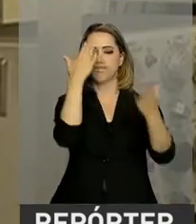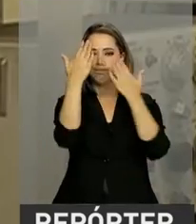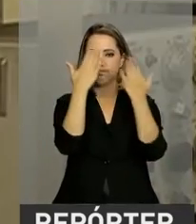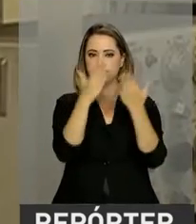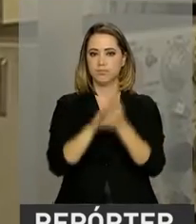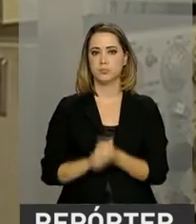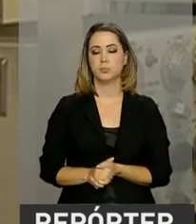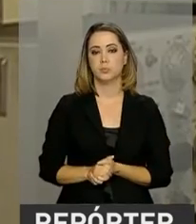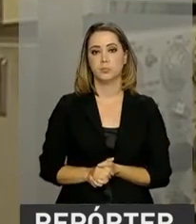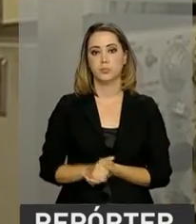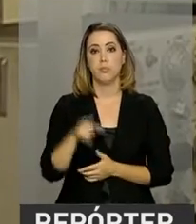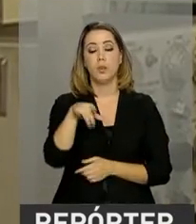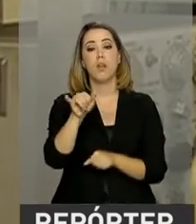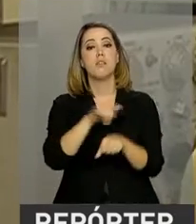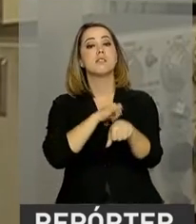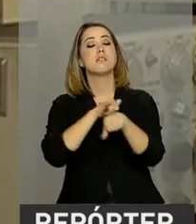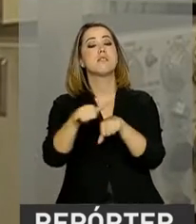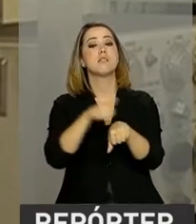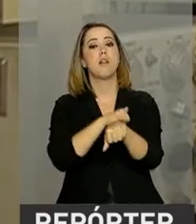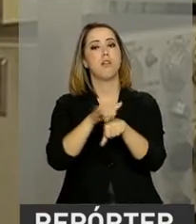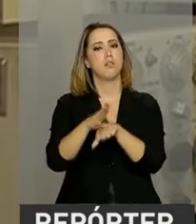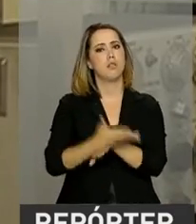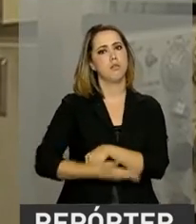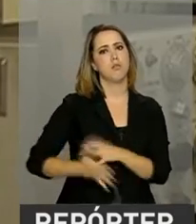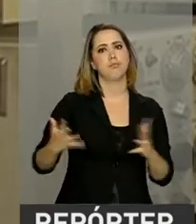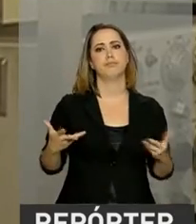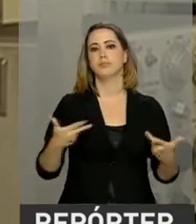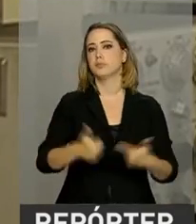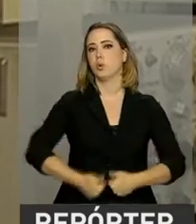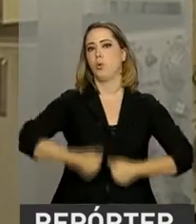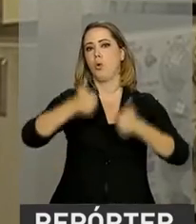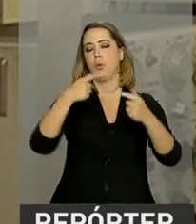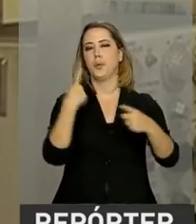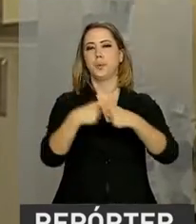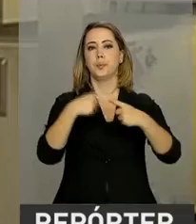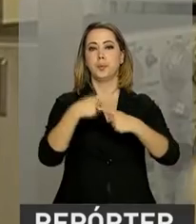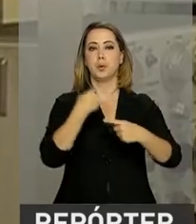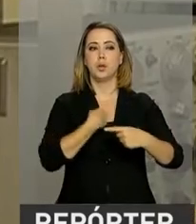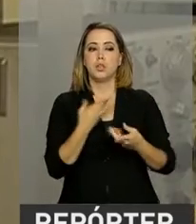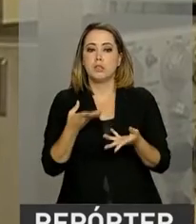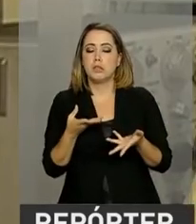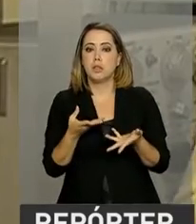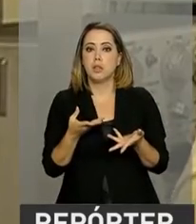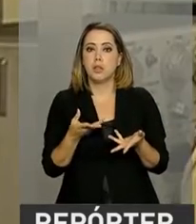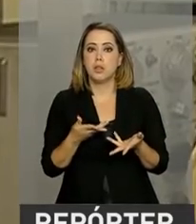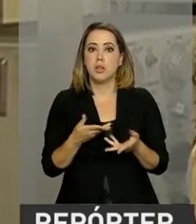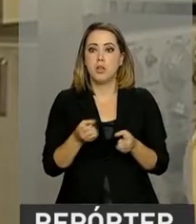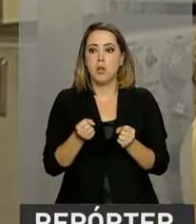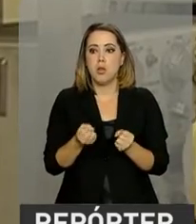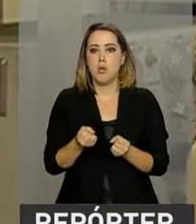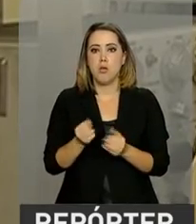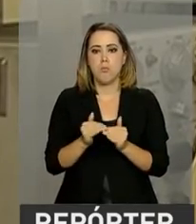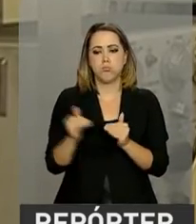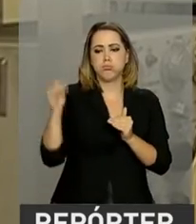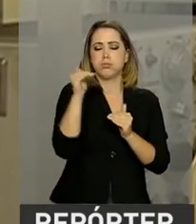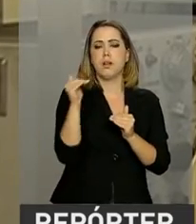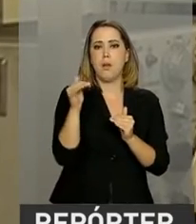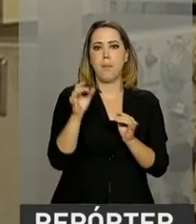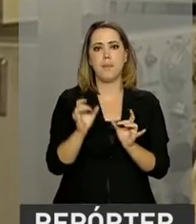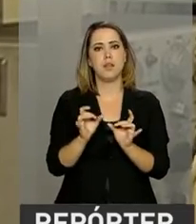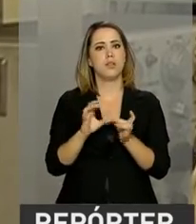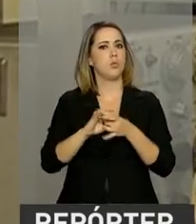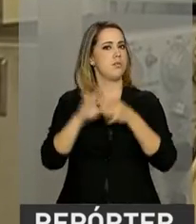essa tese ela seria mais eficaz porque como eu mas por outro mecanismo ou aumenta a liberação então aí a